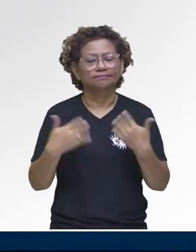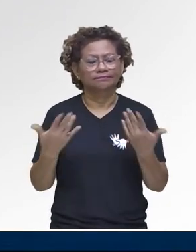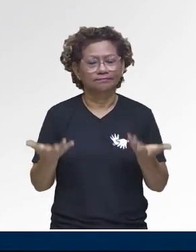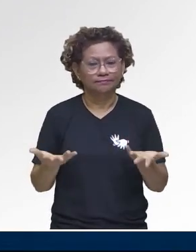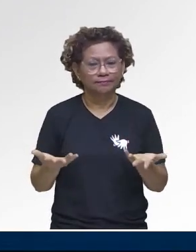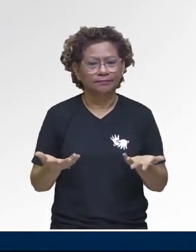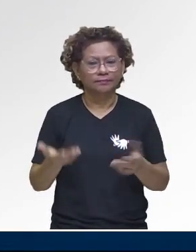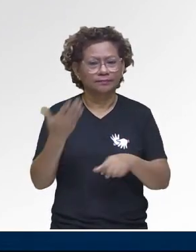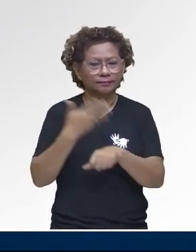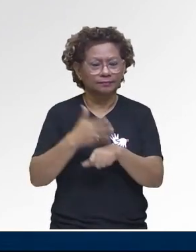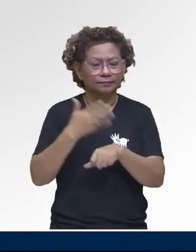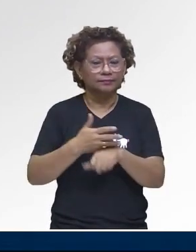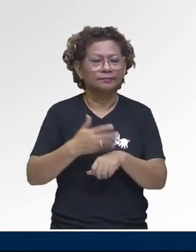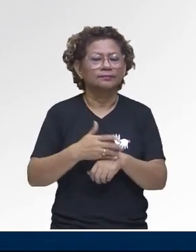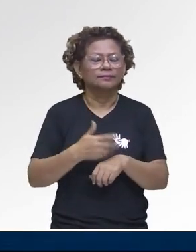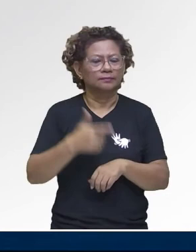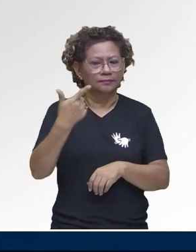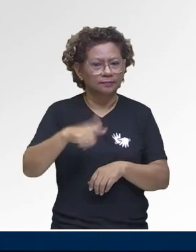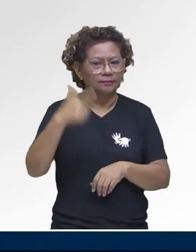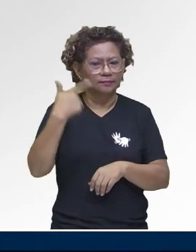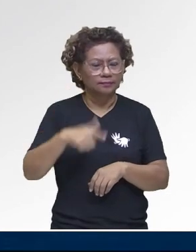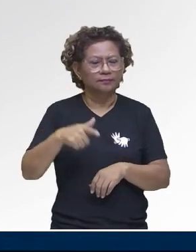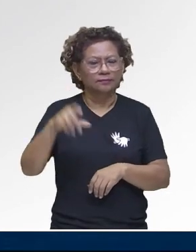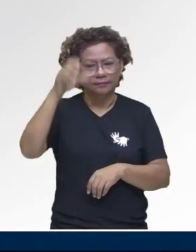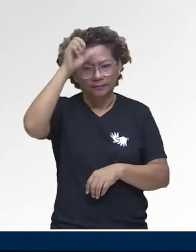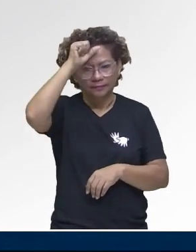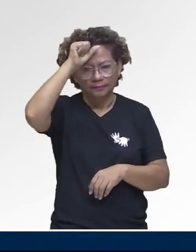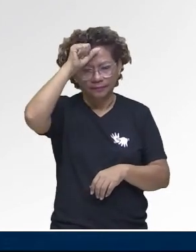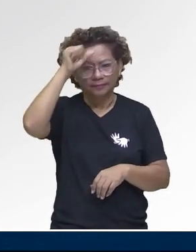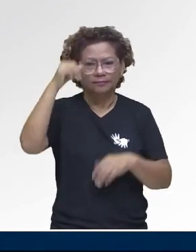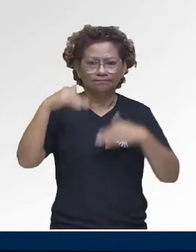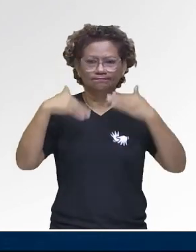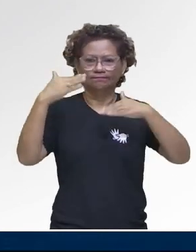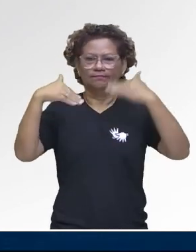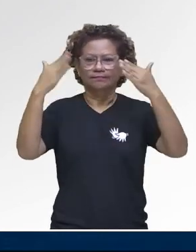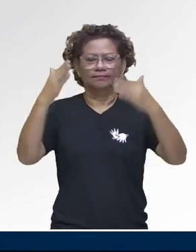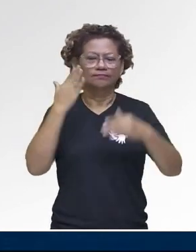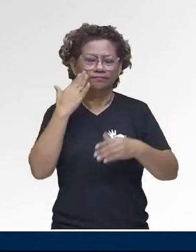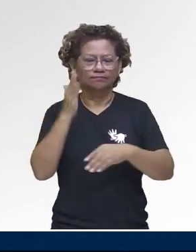atenção nessas operações de subtração. Prestem atenção.